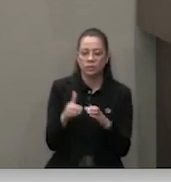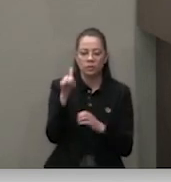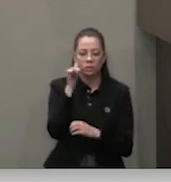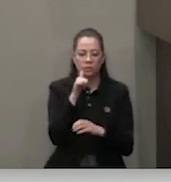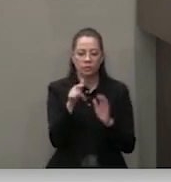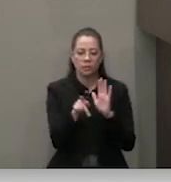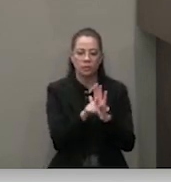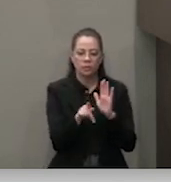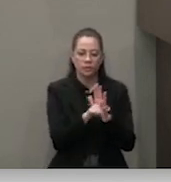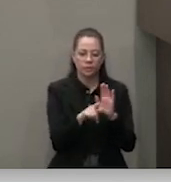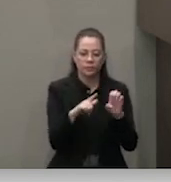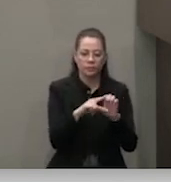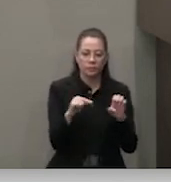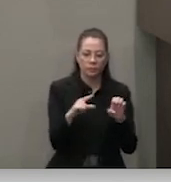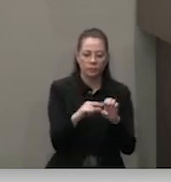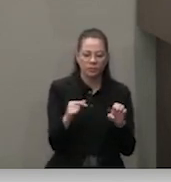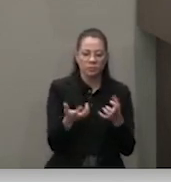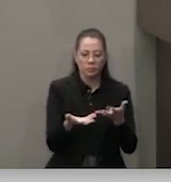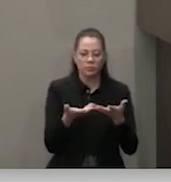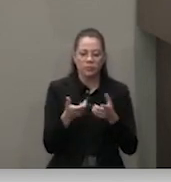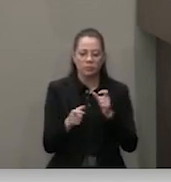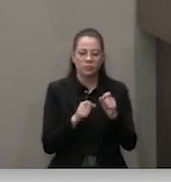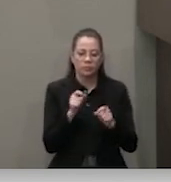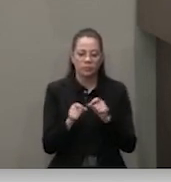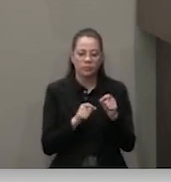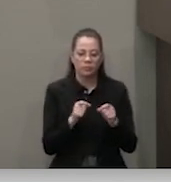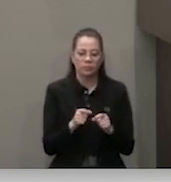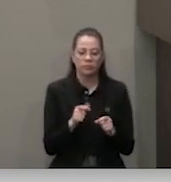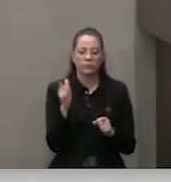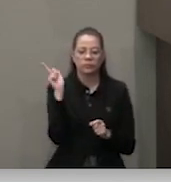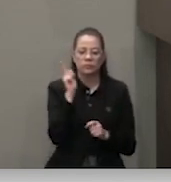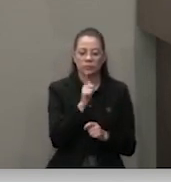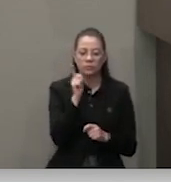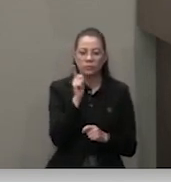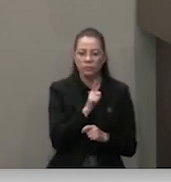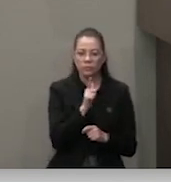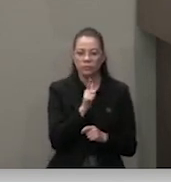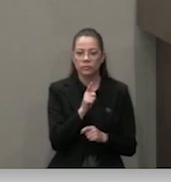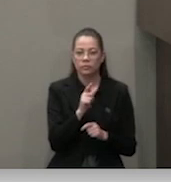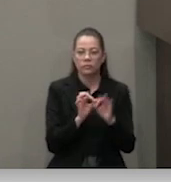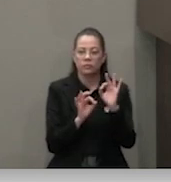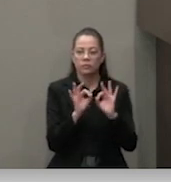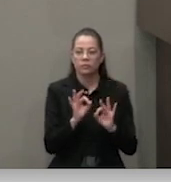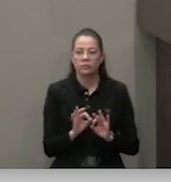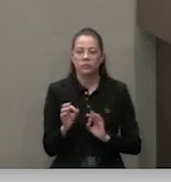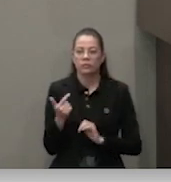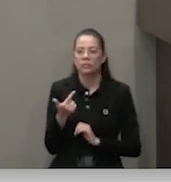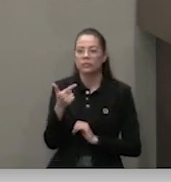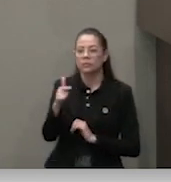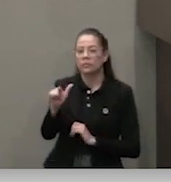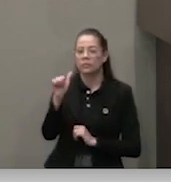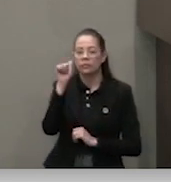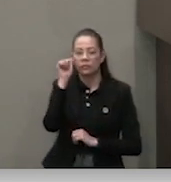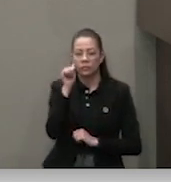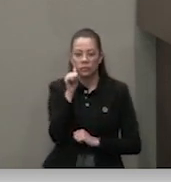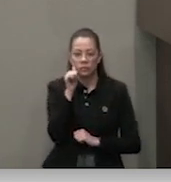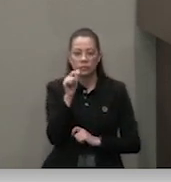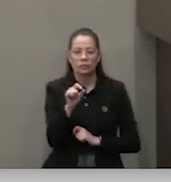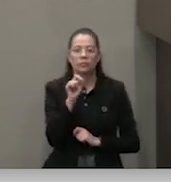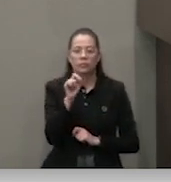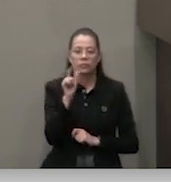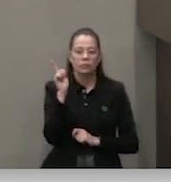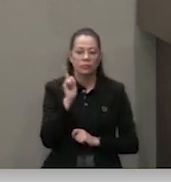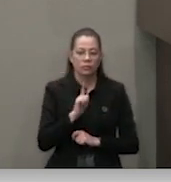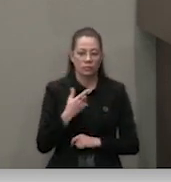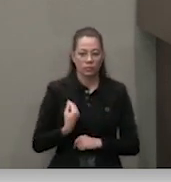mulheres empreendedoras que querem poder passar para outras mulheres aquilo que